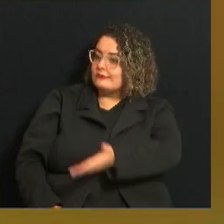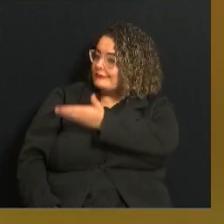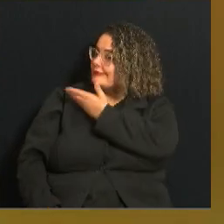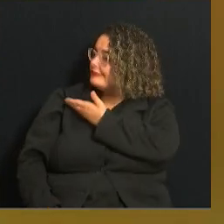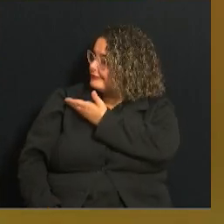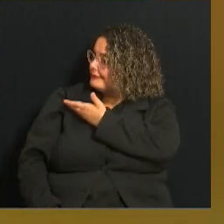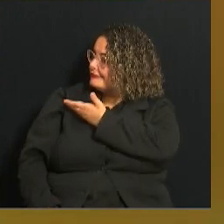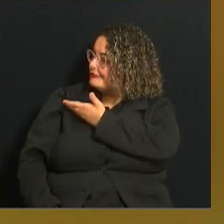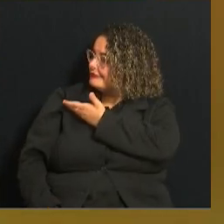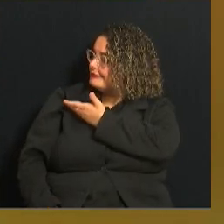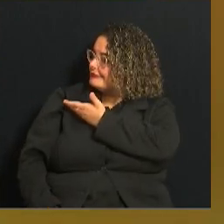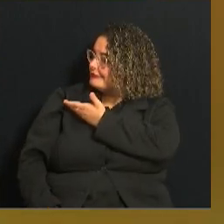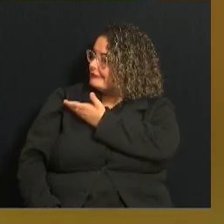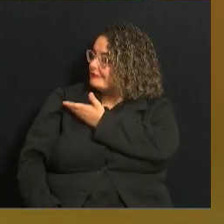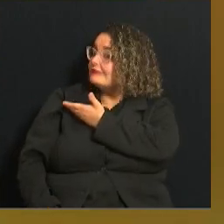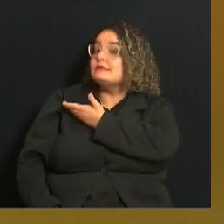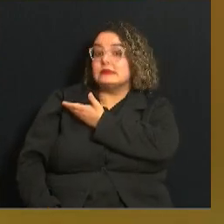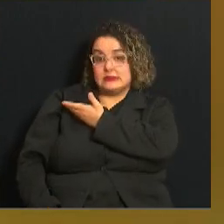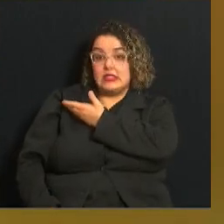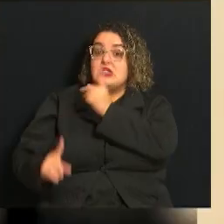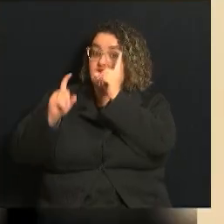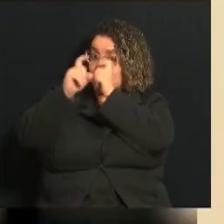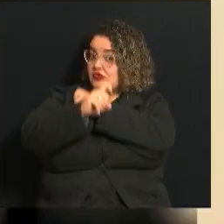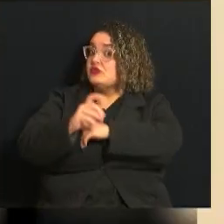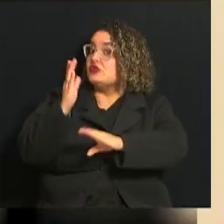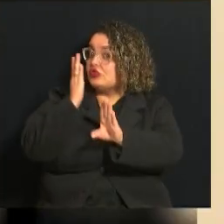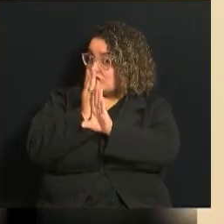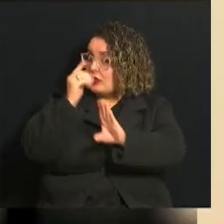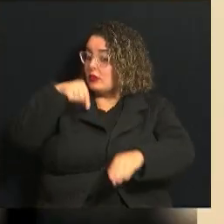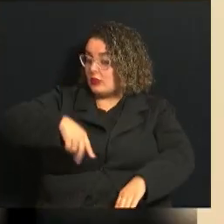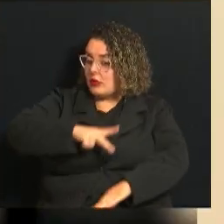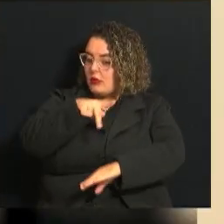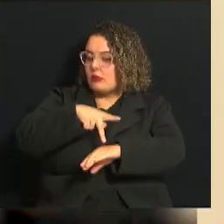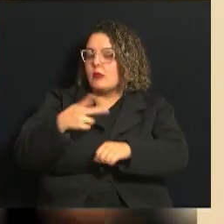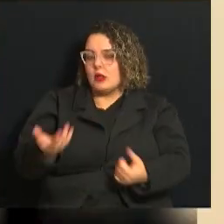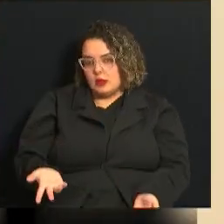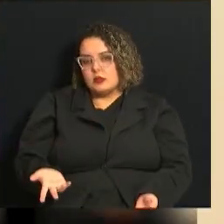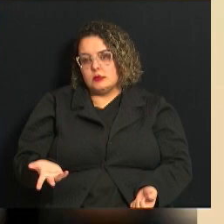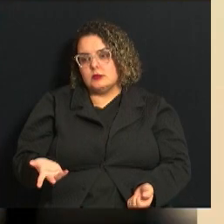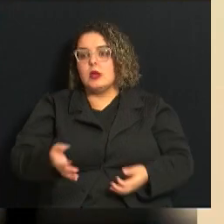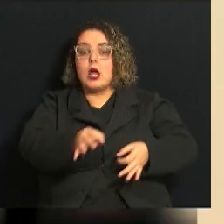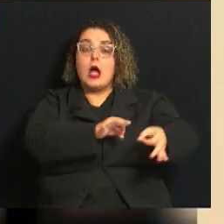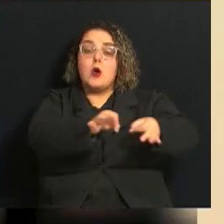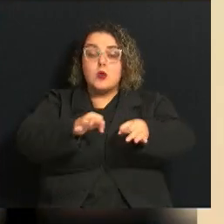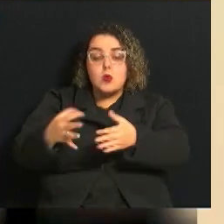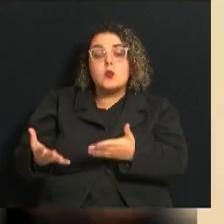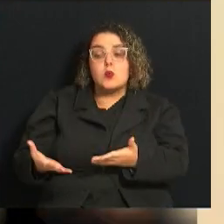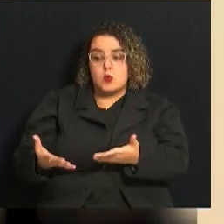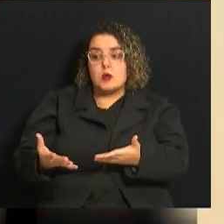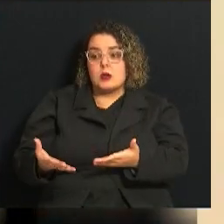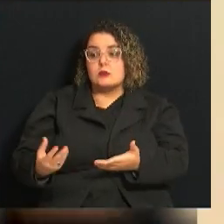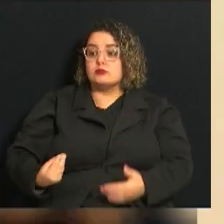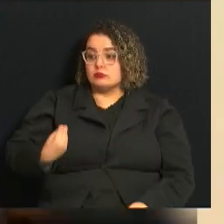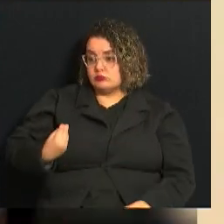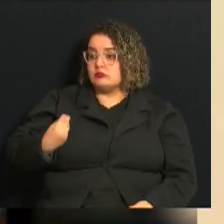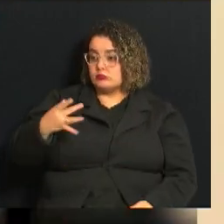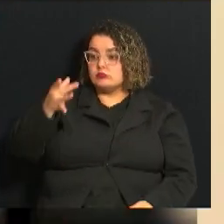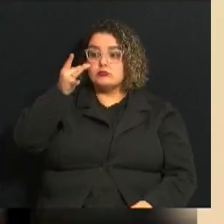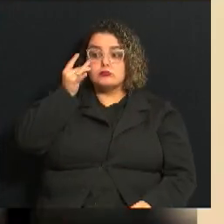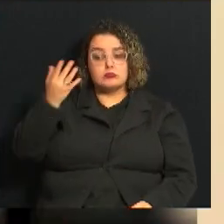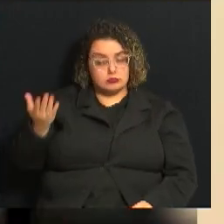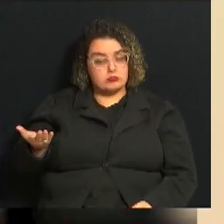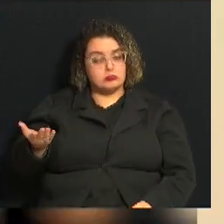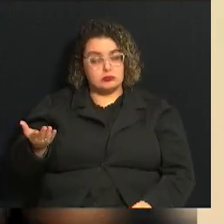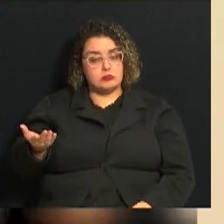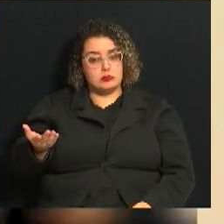árvore que já entrou em extinção no país é uma prática os organizadores que o que eu acho que